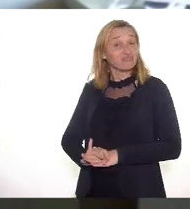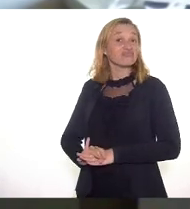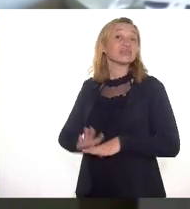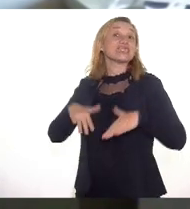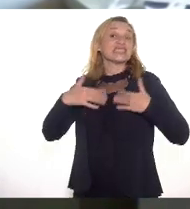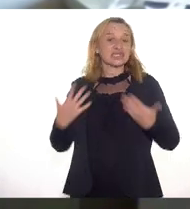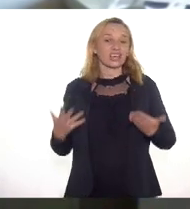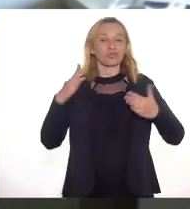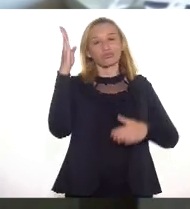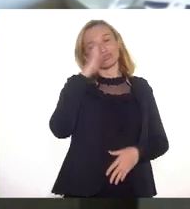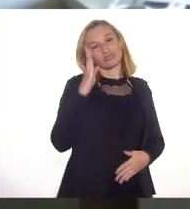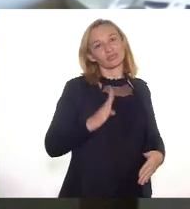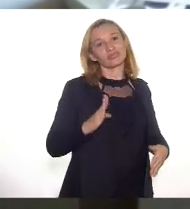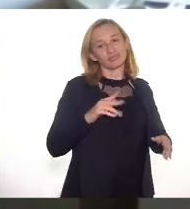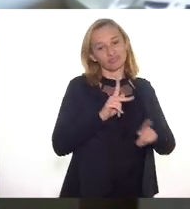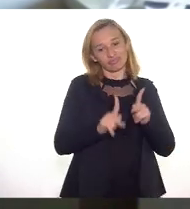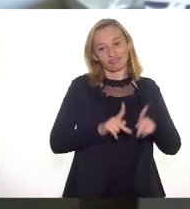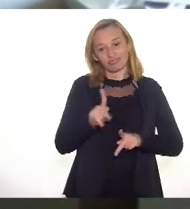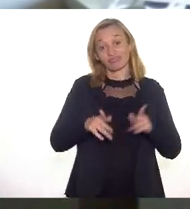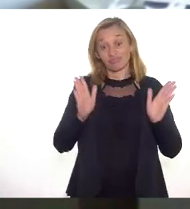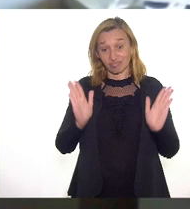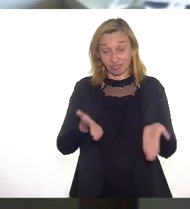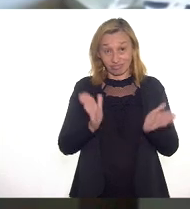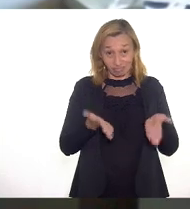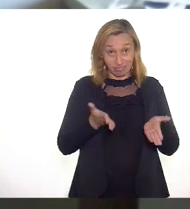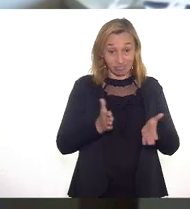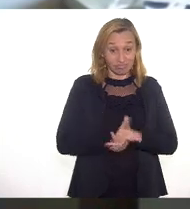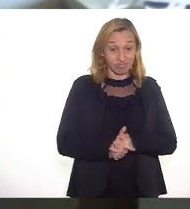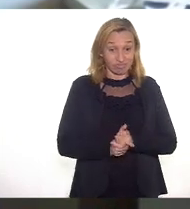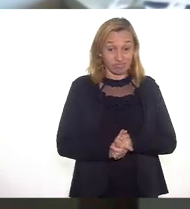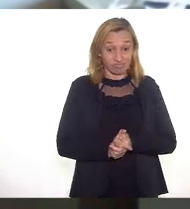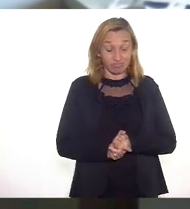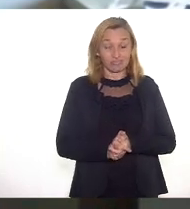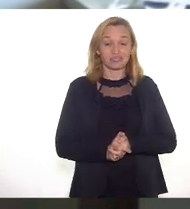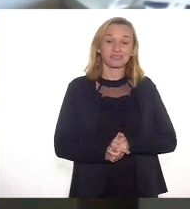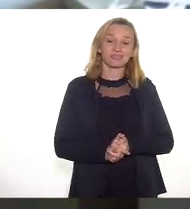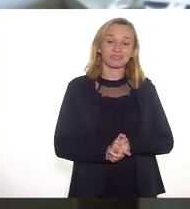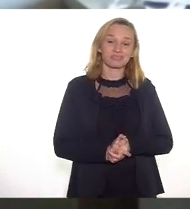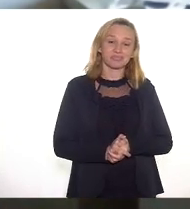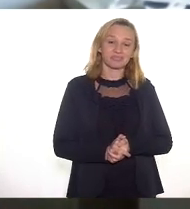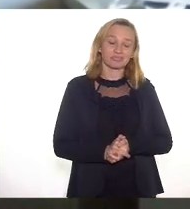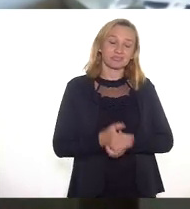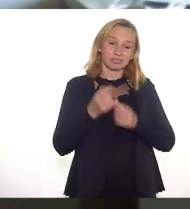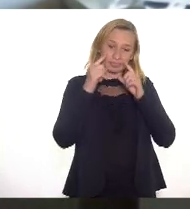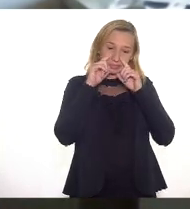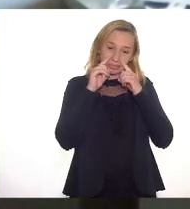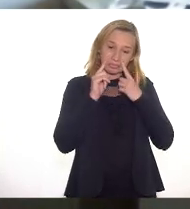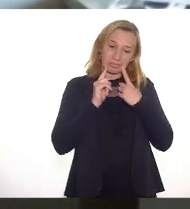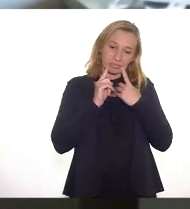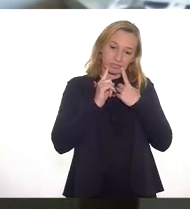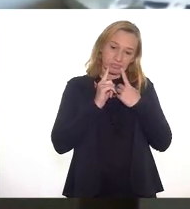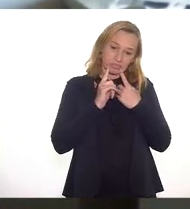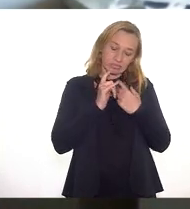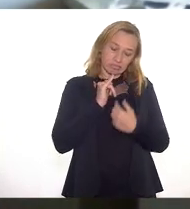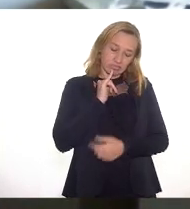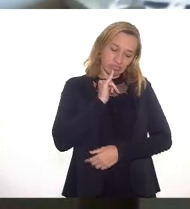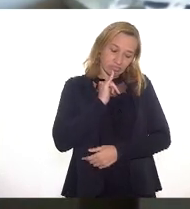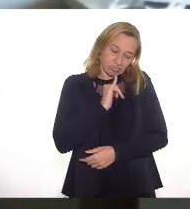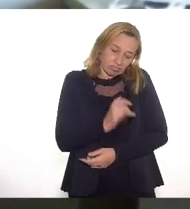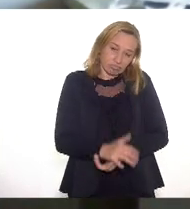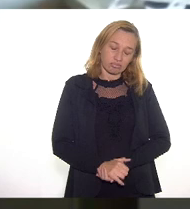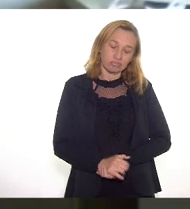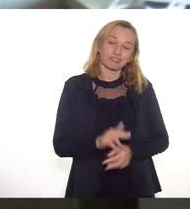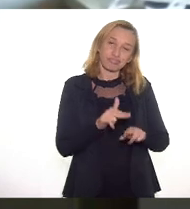o povo brasileiro hoje, e não só o povo fluminense, chora com